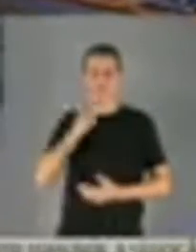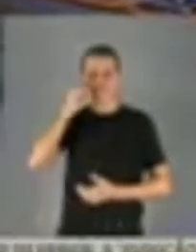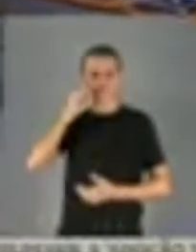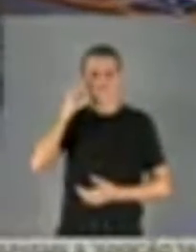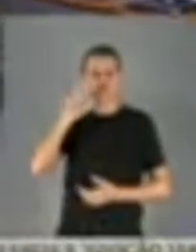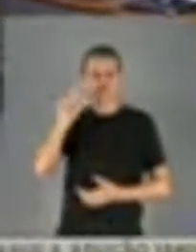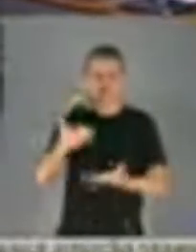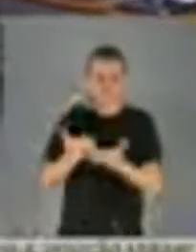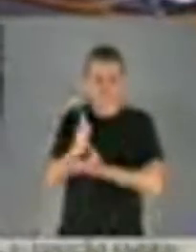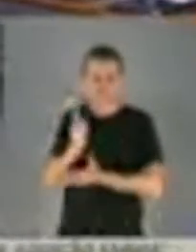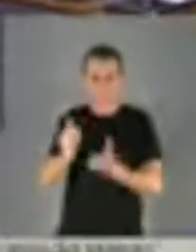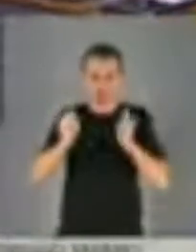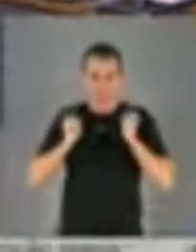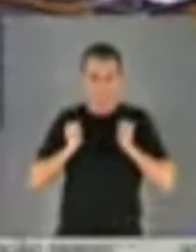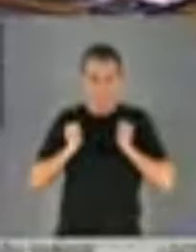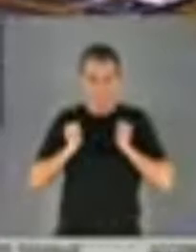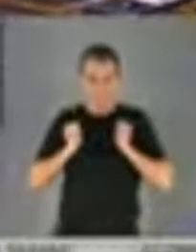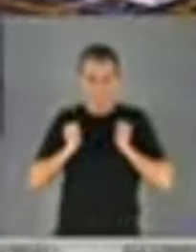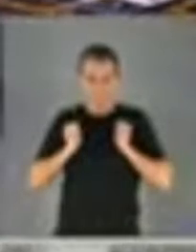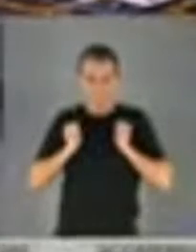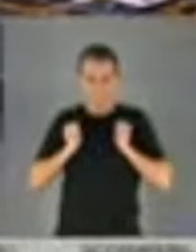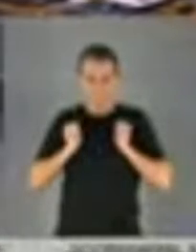senadores que aprovam permanecem como estão.